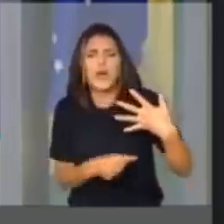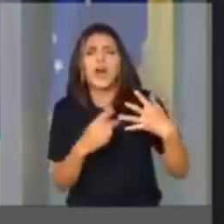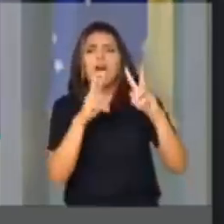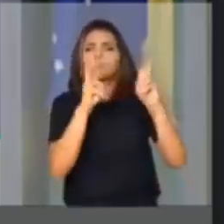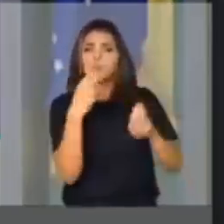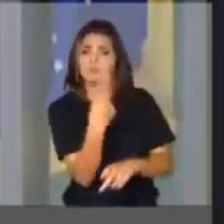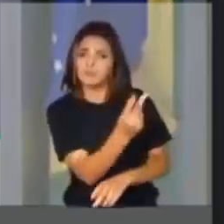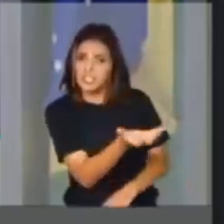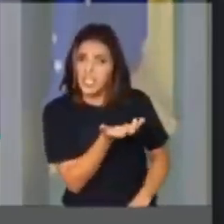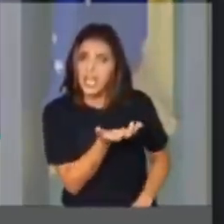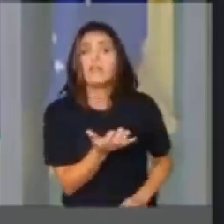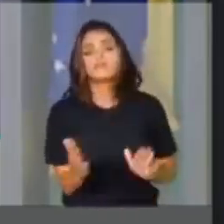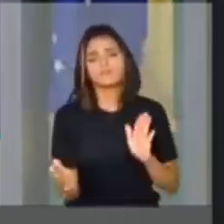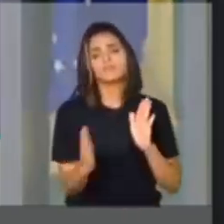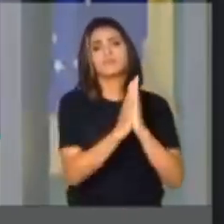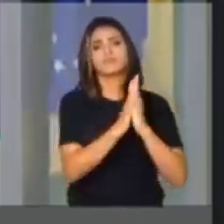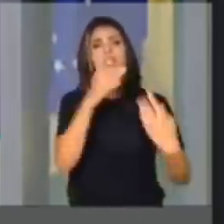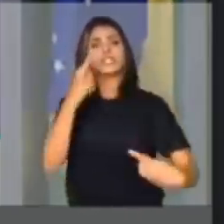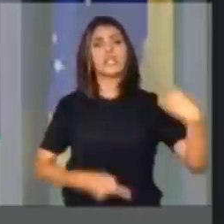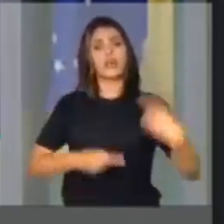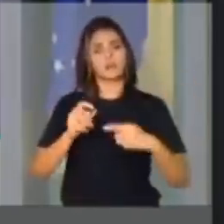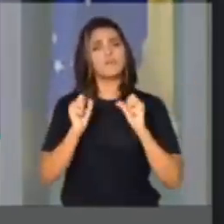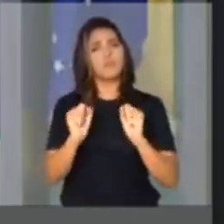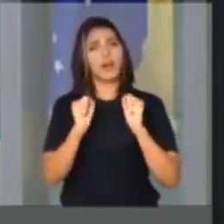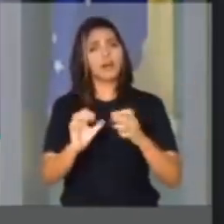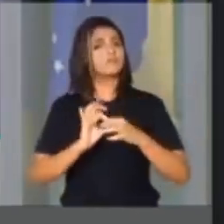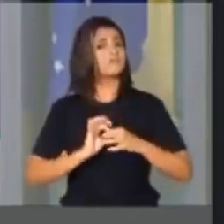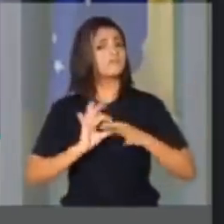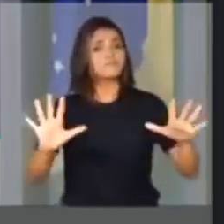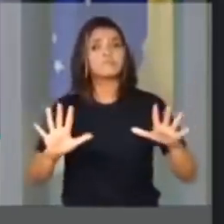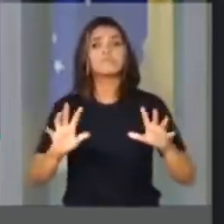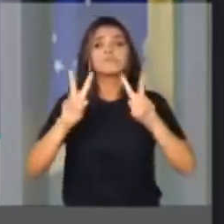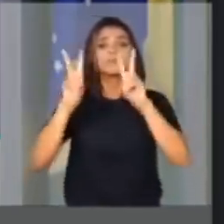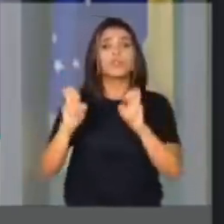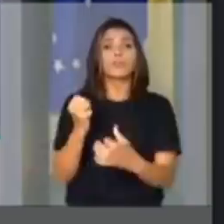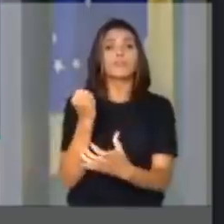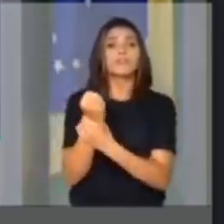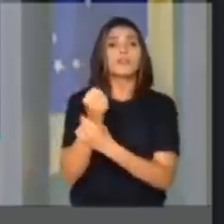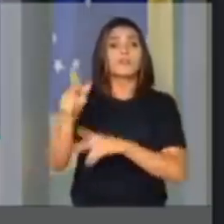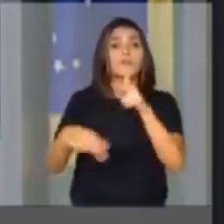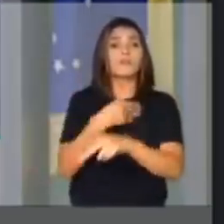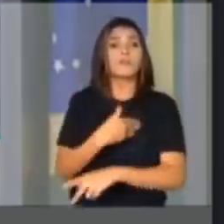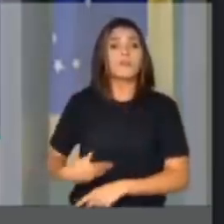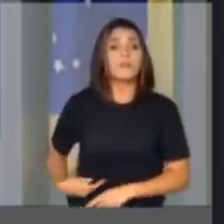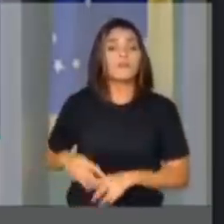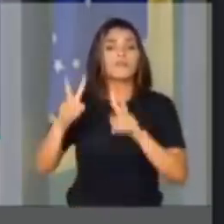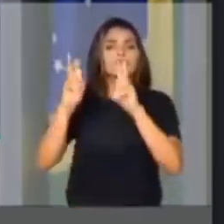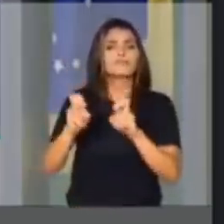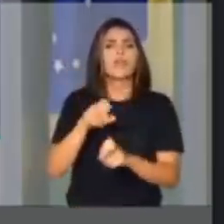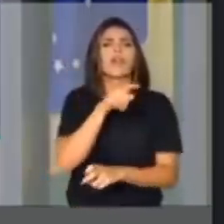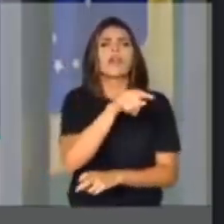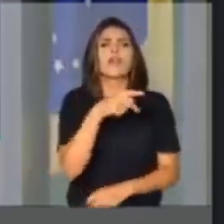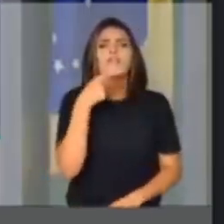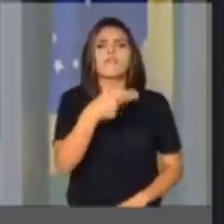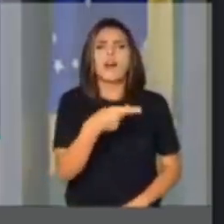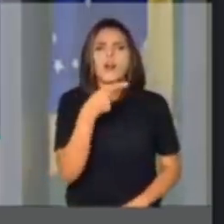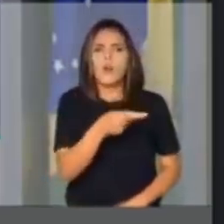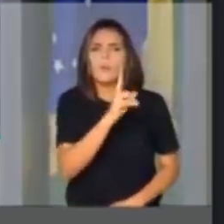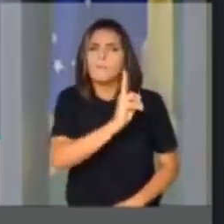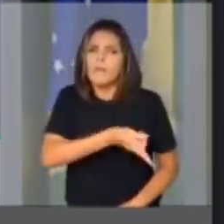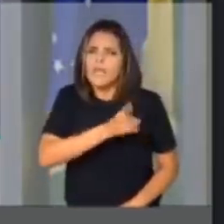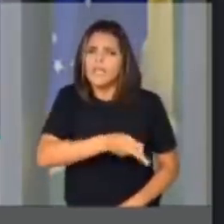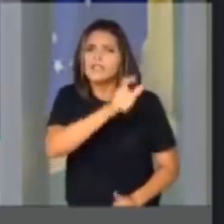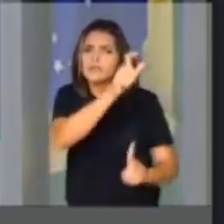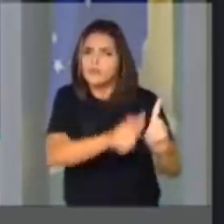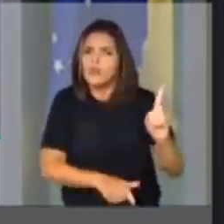entender, a gente pode fazer esse debate. Podemos fazer um debate, inclusive, sobre segurança pública. Debater a afirmação dessa